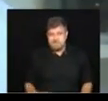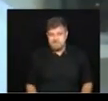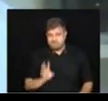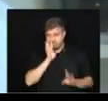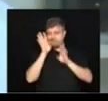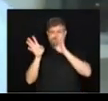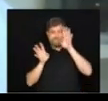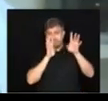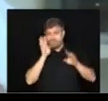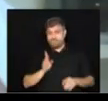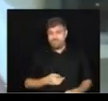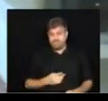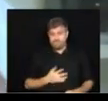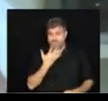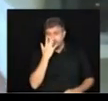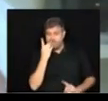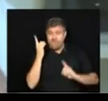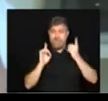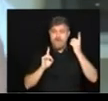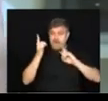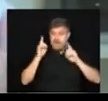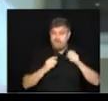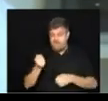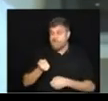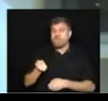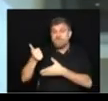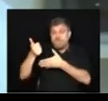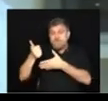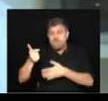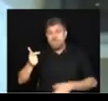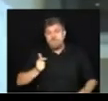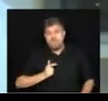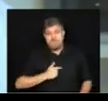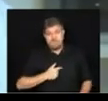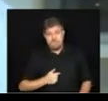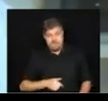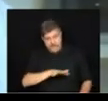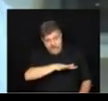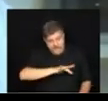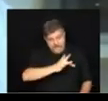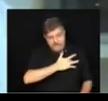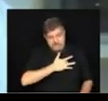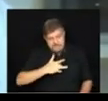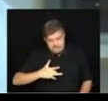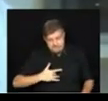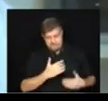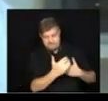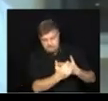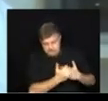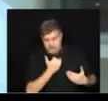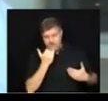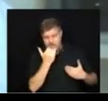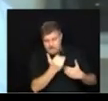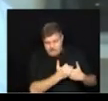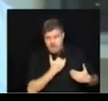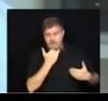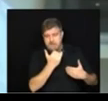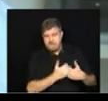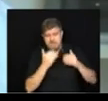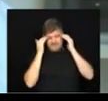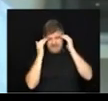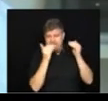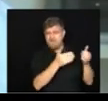no Carnaval, tem que seguir o que a autoridade sanitária ela preconiza. Então, o uso